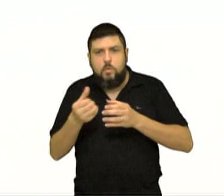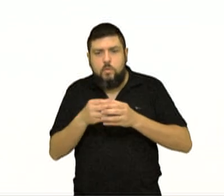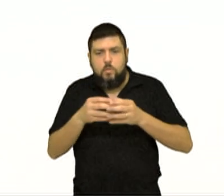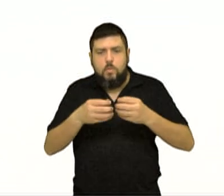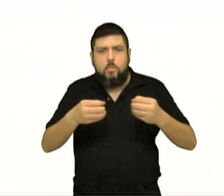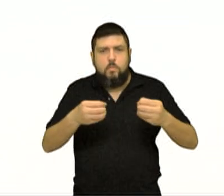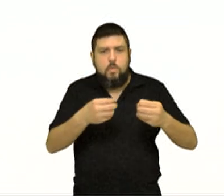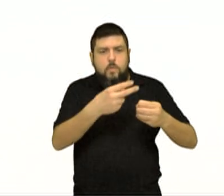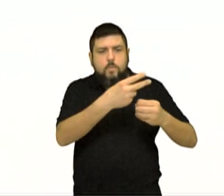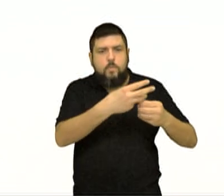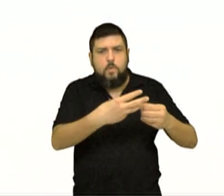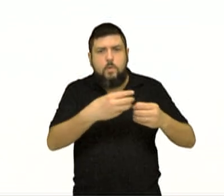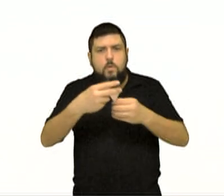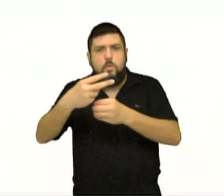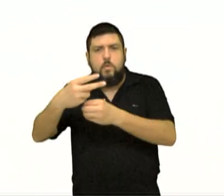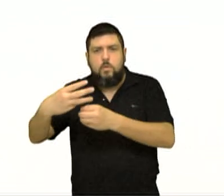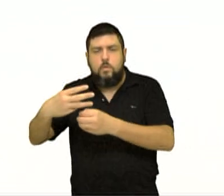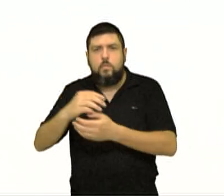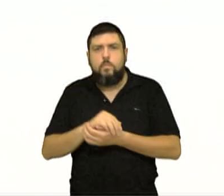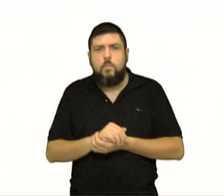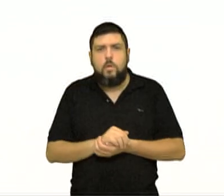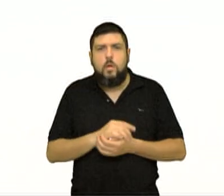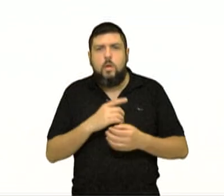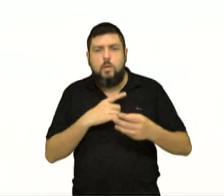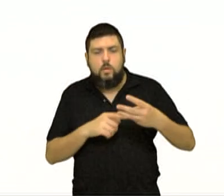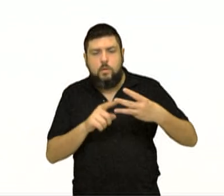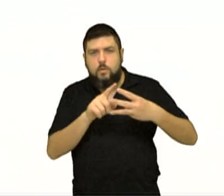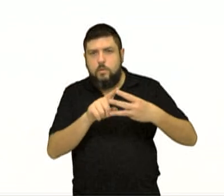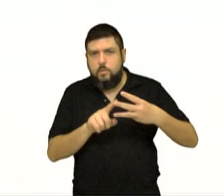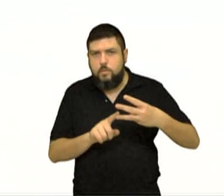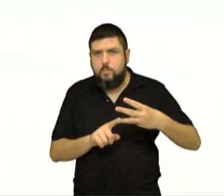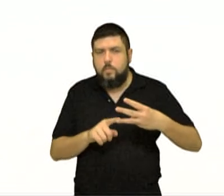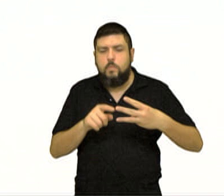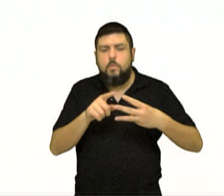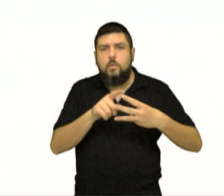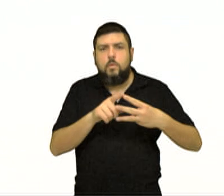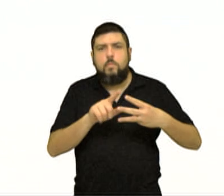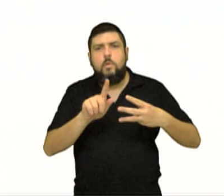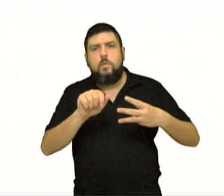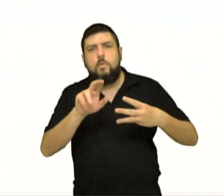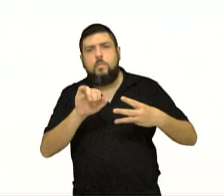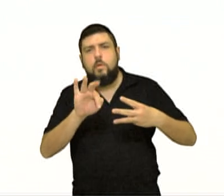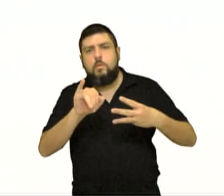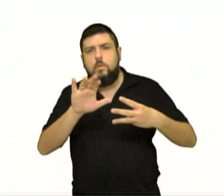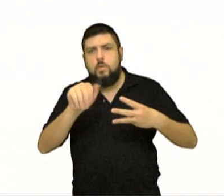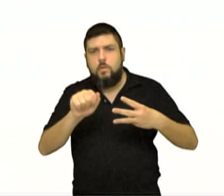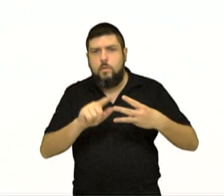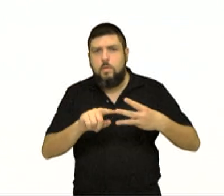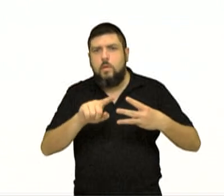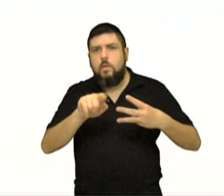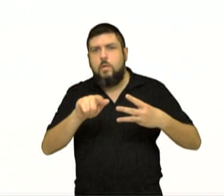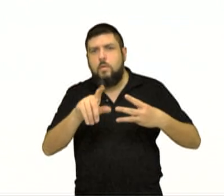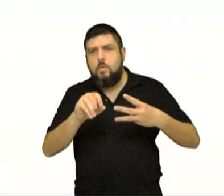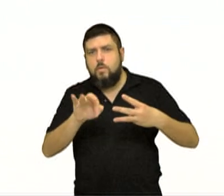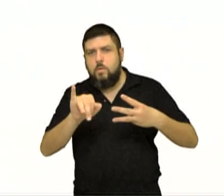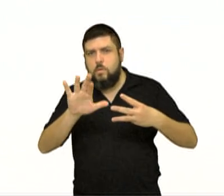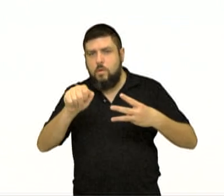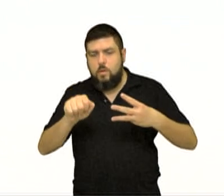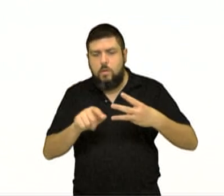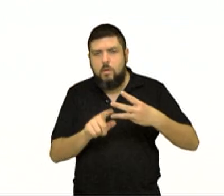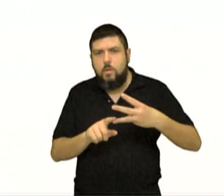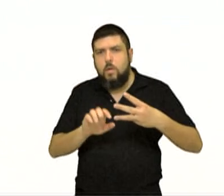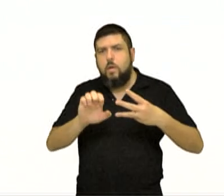E existem 3 grandes tipos de meiose, que vão formar os ciclos, né? A meiose gamética, a meiose zigótica e a